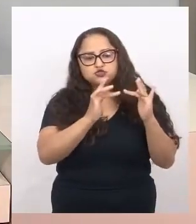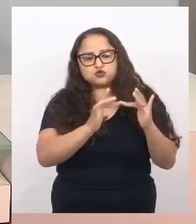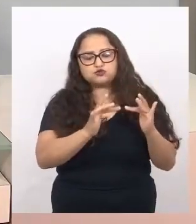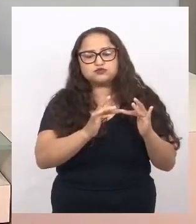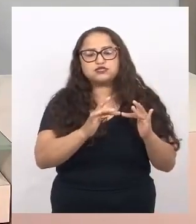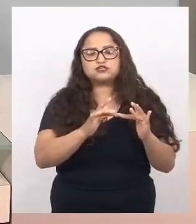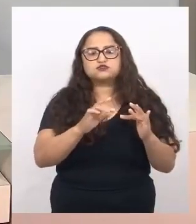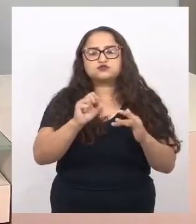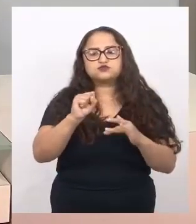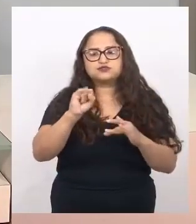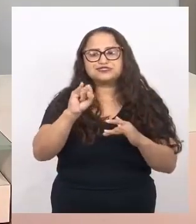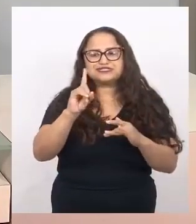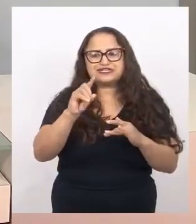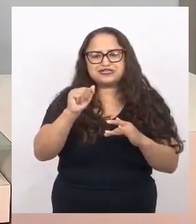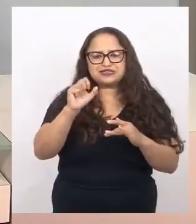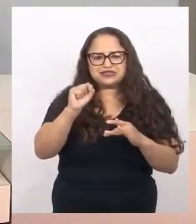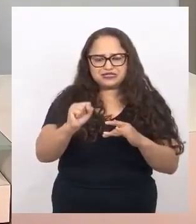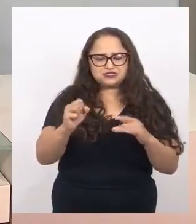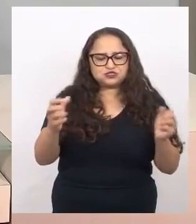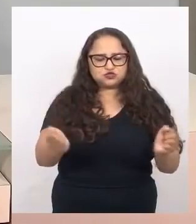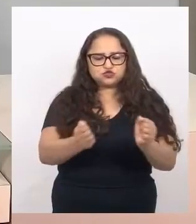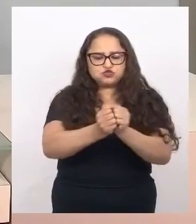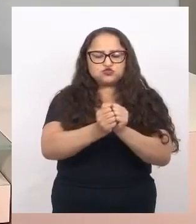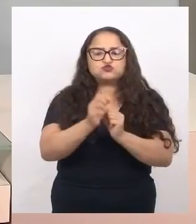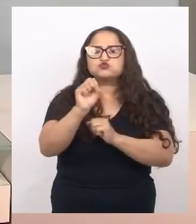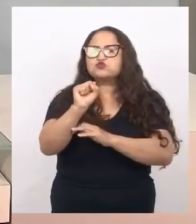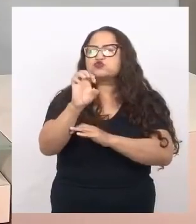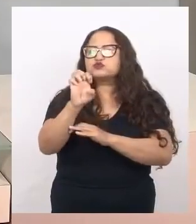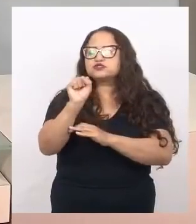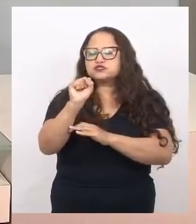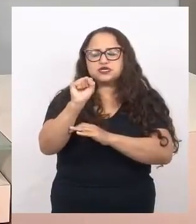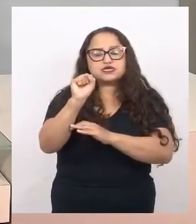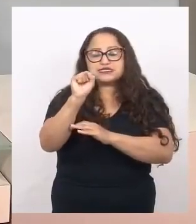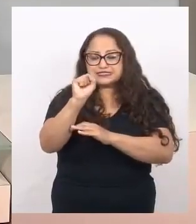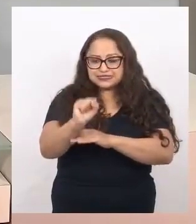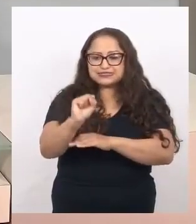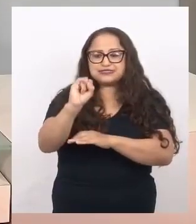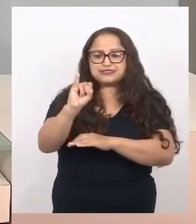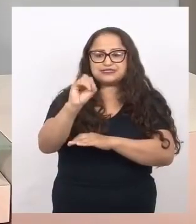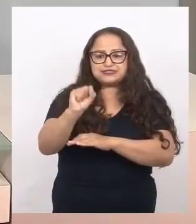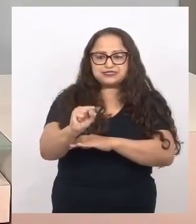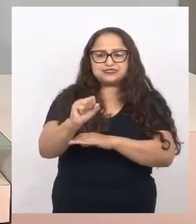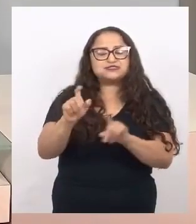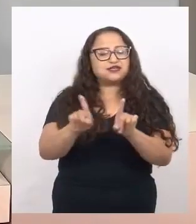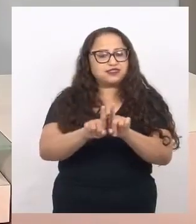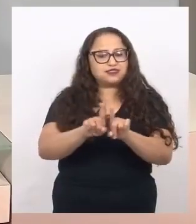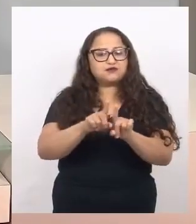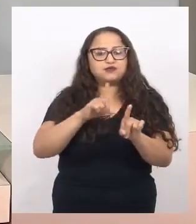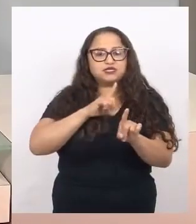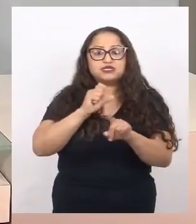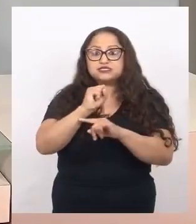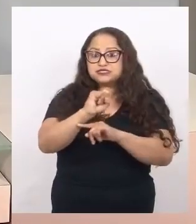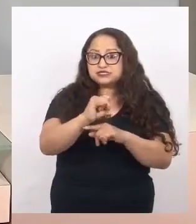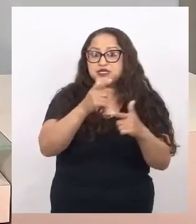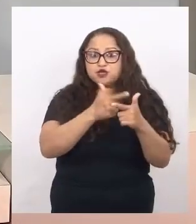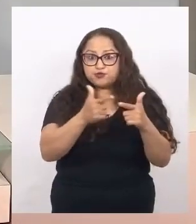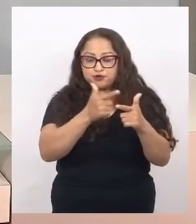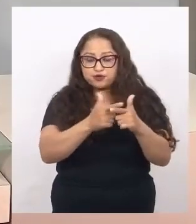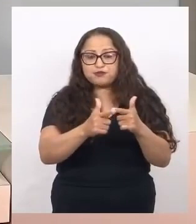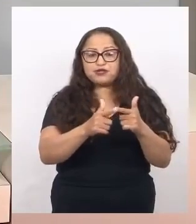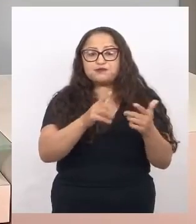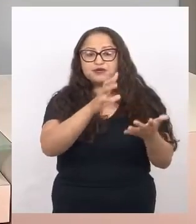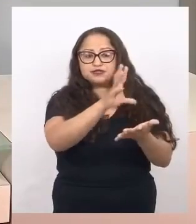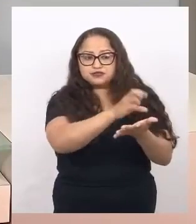sua diretoria. A gente está atuando junto com o CIS para resolver qualquer problema que tenha de coleta. Se tiver problema na coleta, terá problema